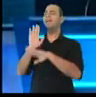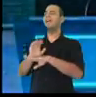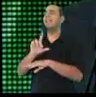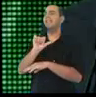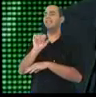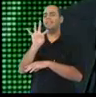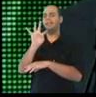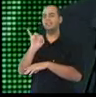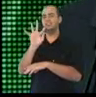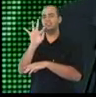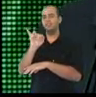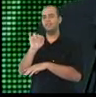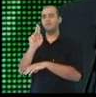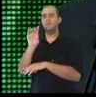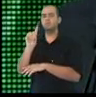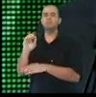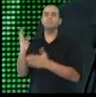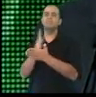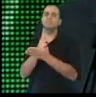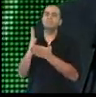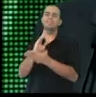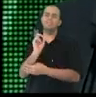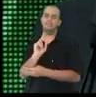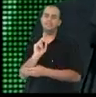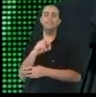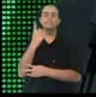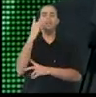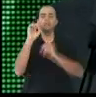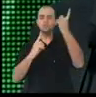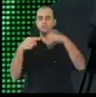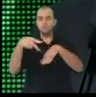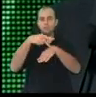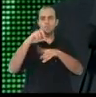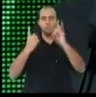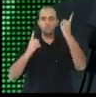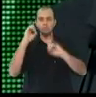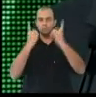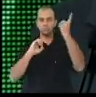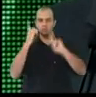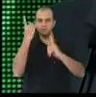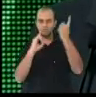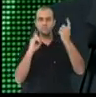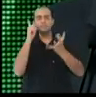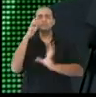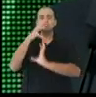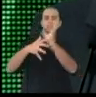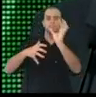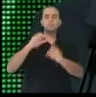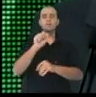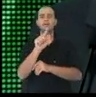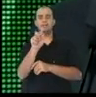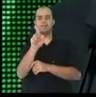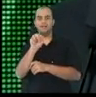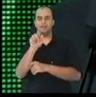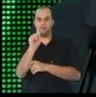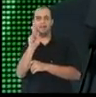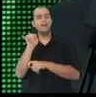Serra. Plínio, não brinca, vai falar a favor de latifúndio. Você sabe que não tem nada a ver. No Chile,